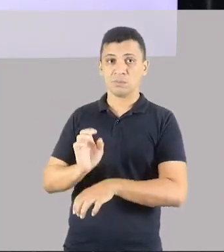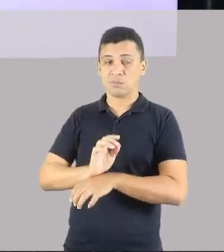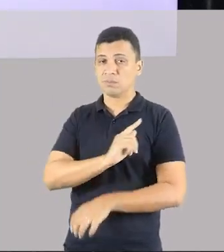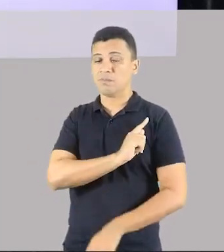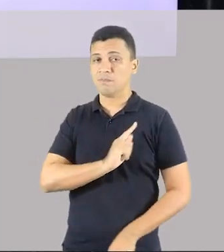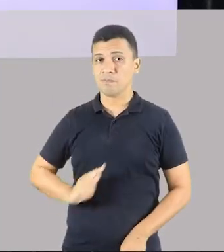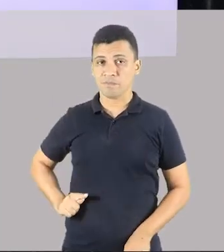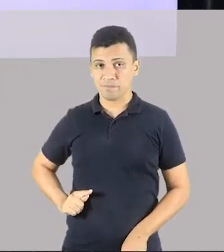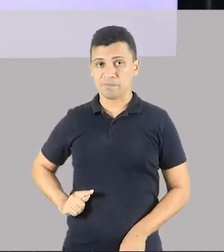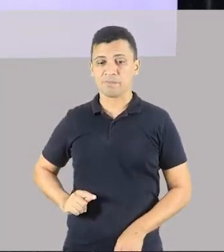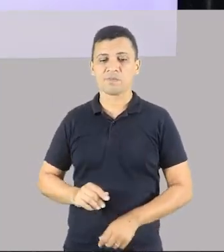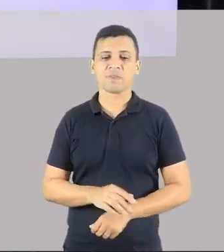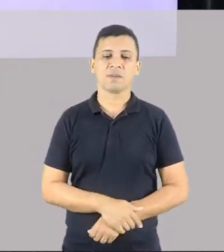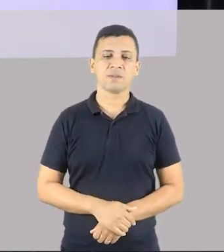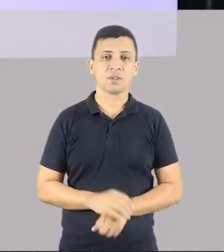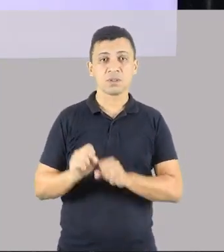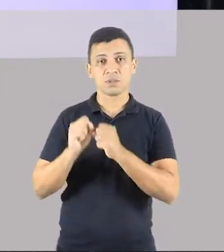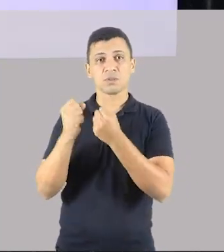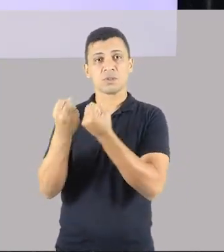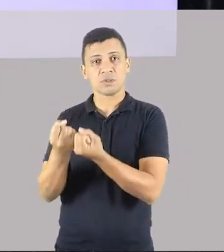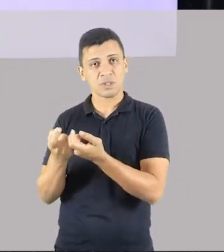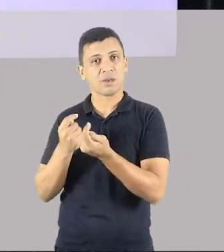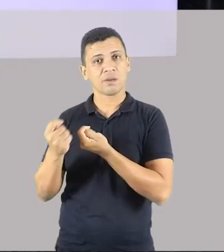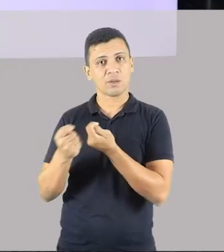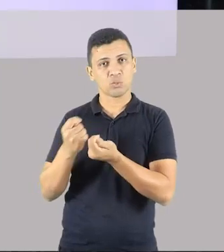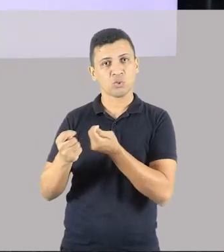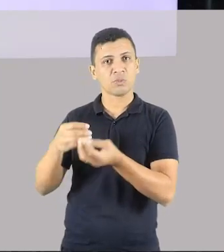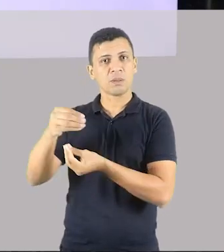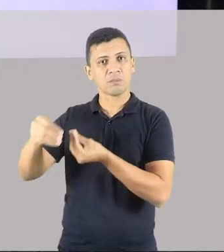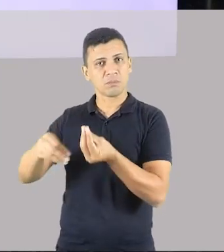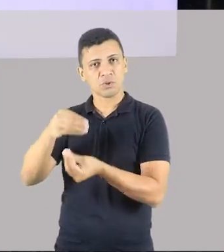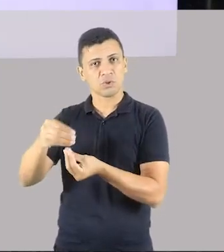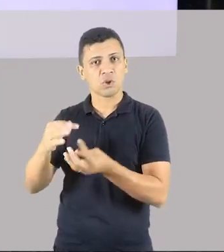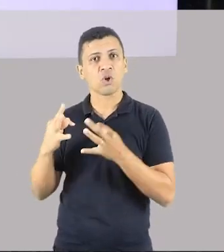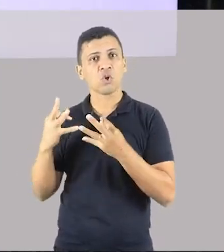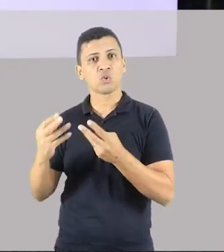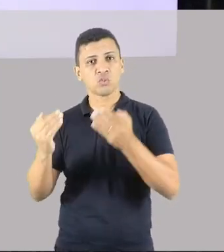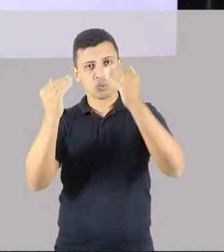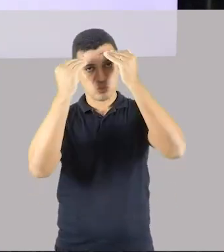economia mista ou as empresas públicas, todas elas observam a Lei